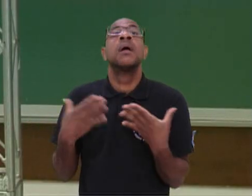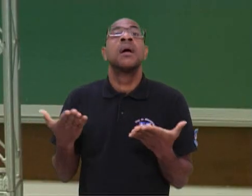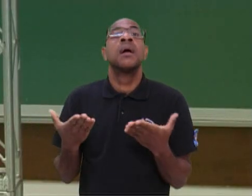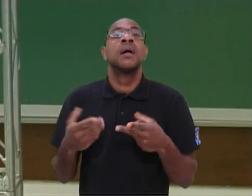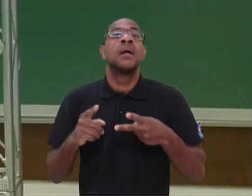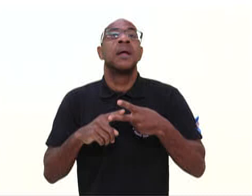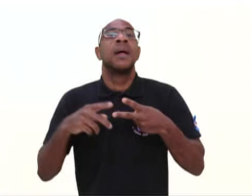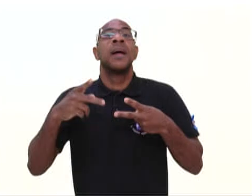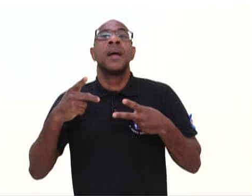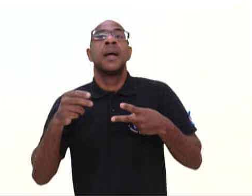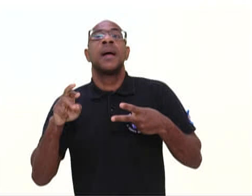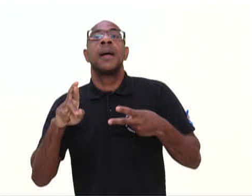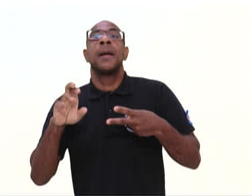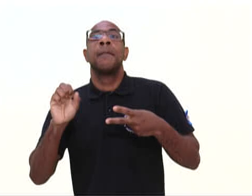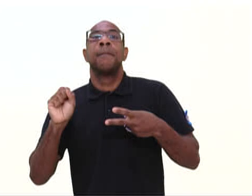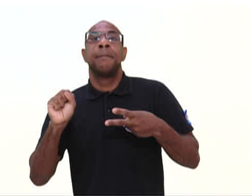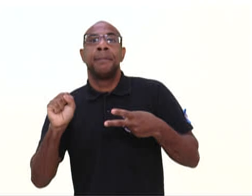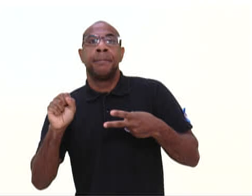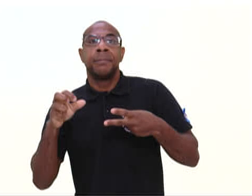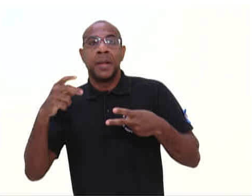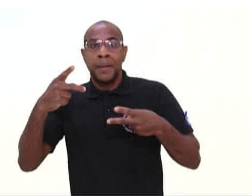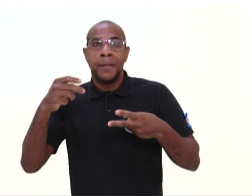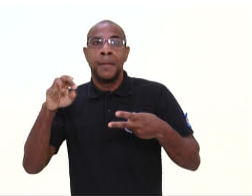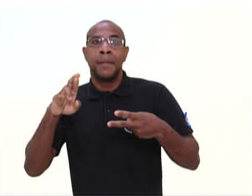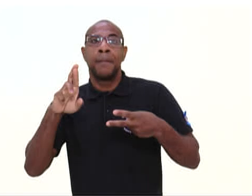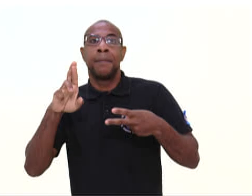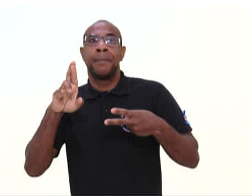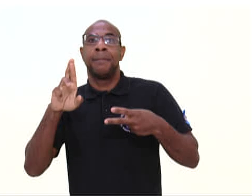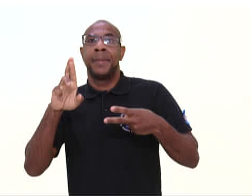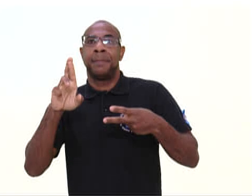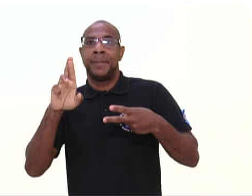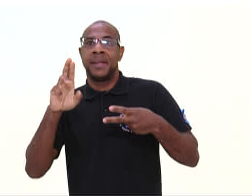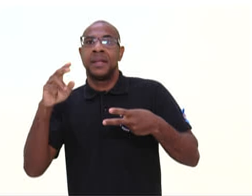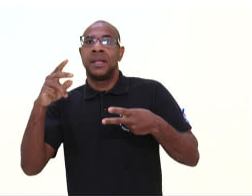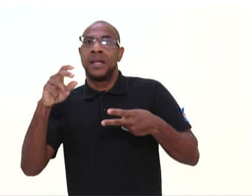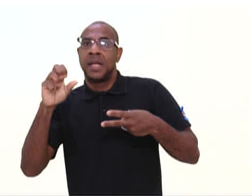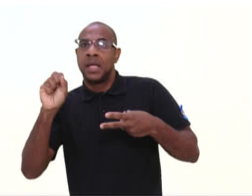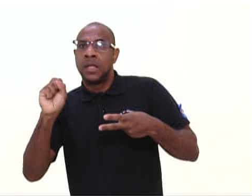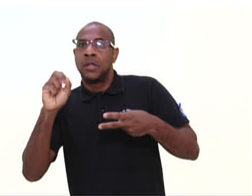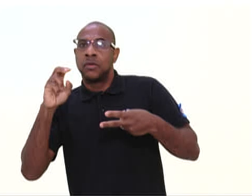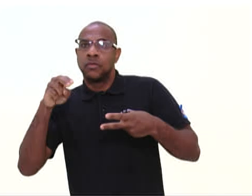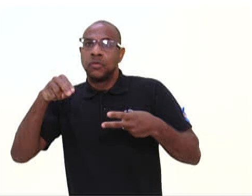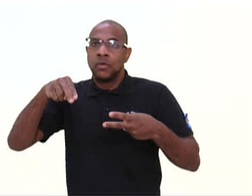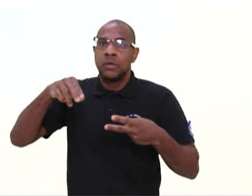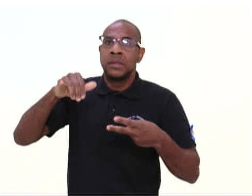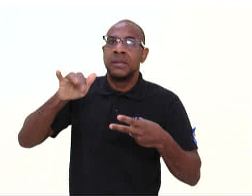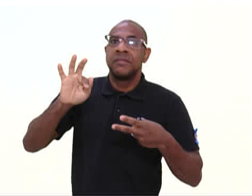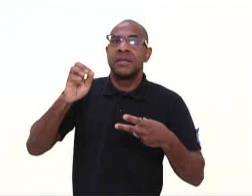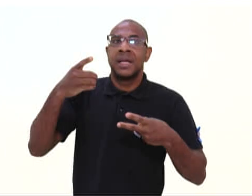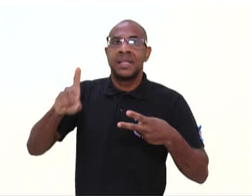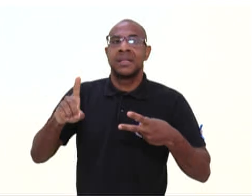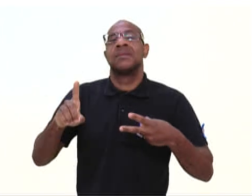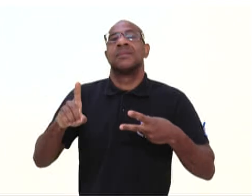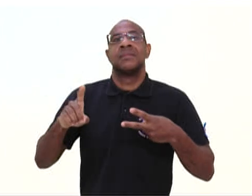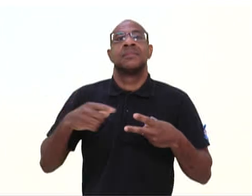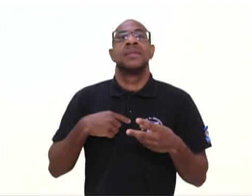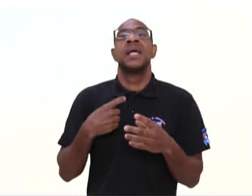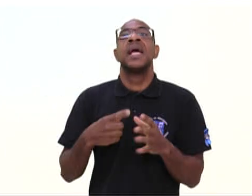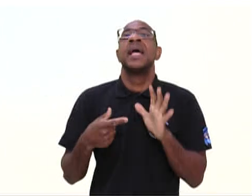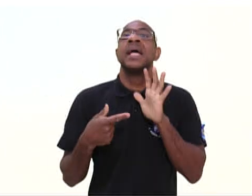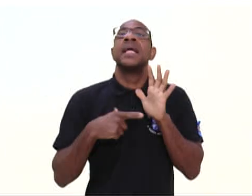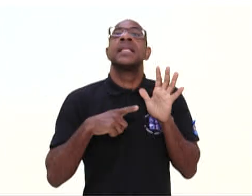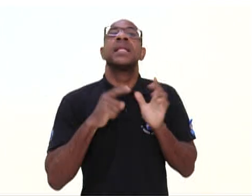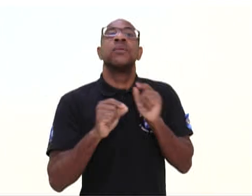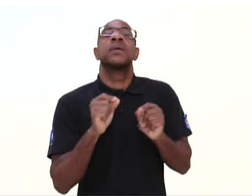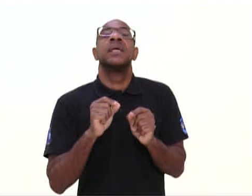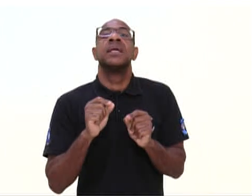B, a personificação, também chamada de prosopopeia. Ela consiste na humanização de